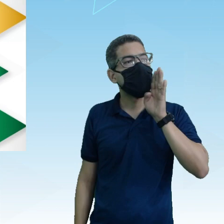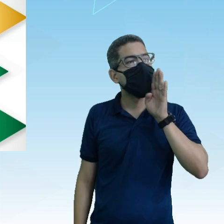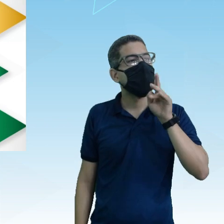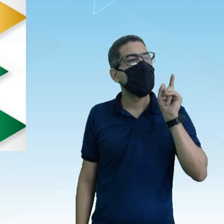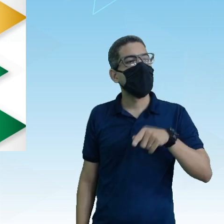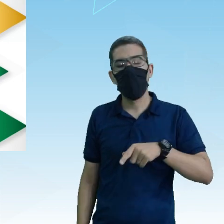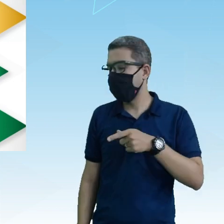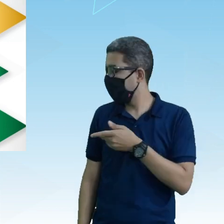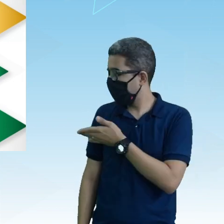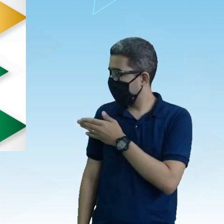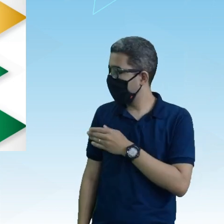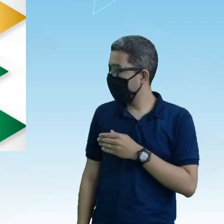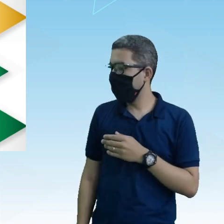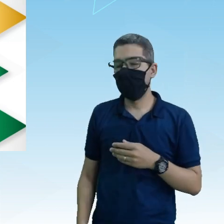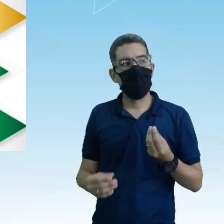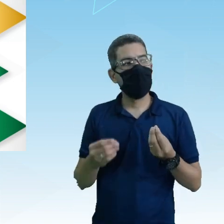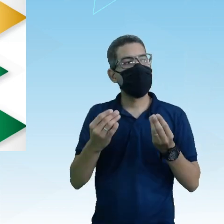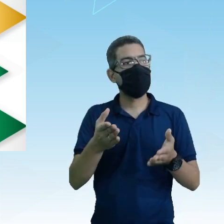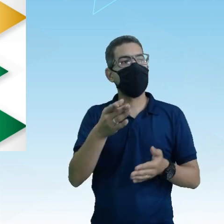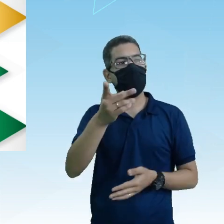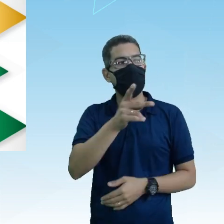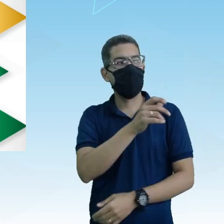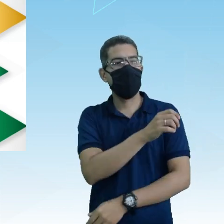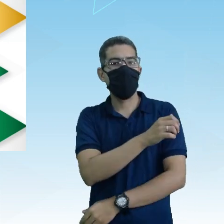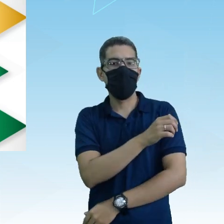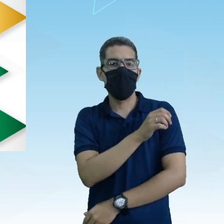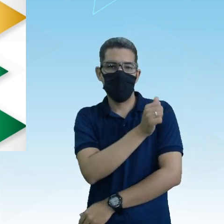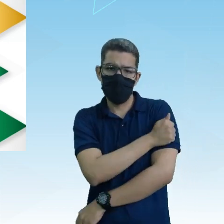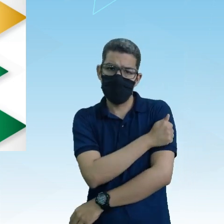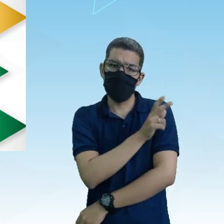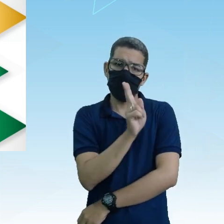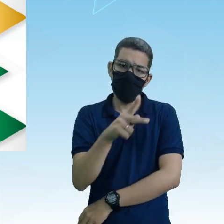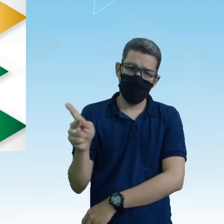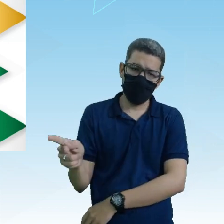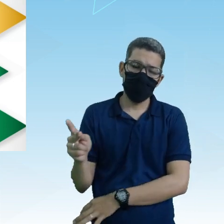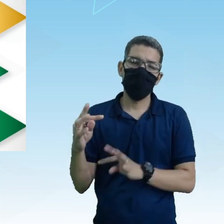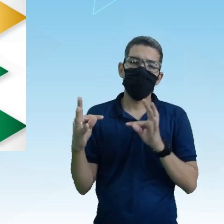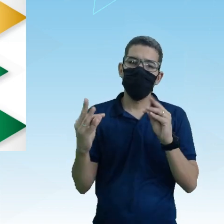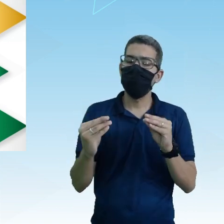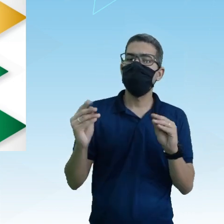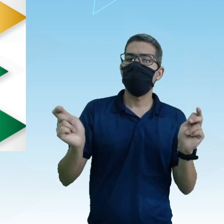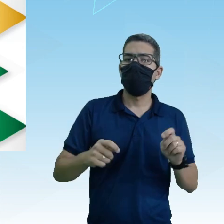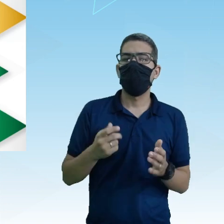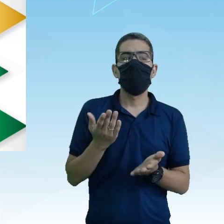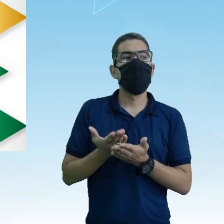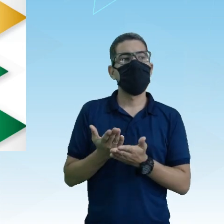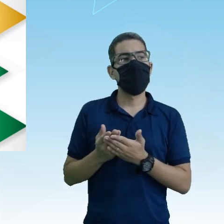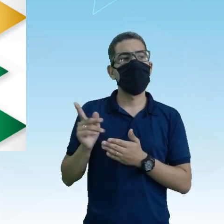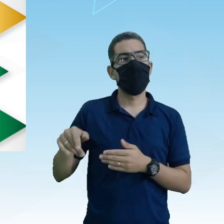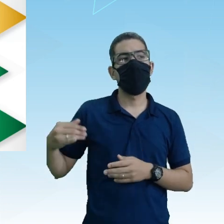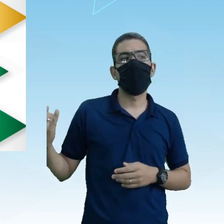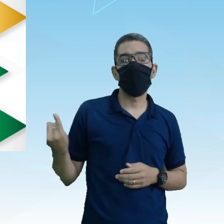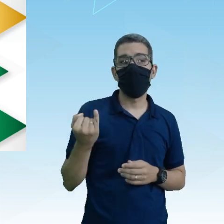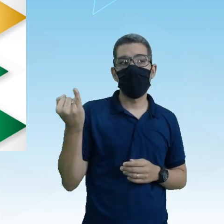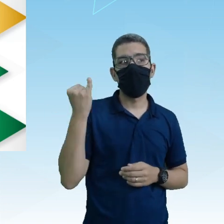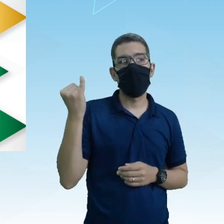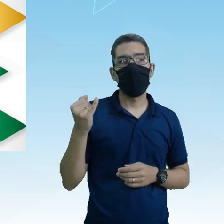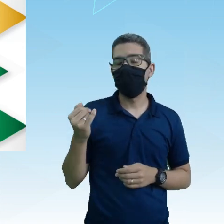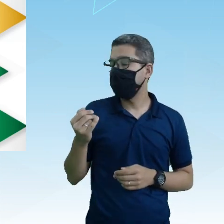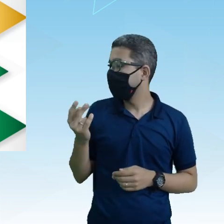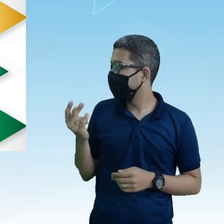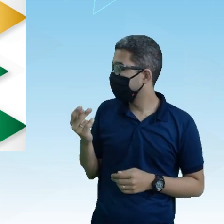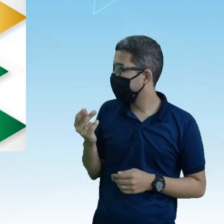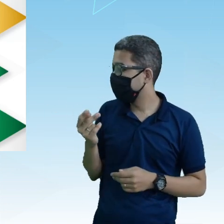você, professor, mas você também, aluno, pode estudar, que é muito interessante, que ele vai falar aqui a importância, né? Esses dois